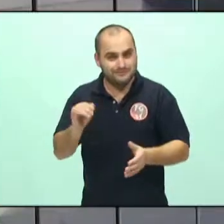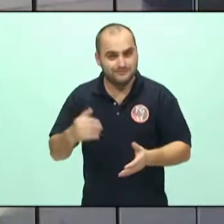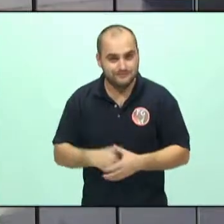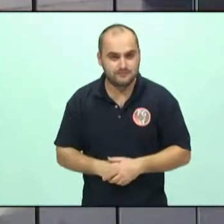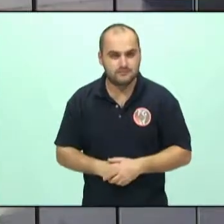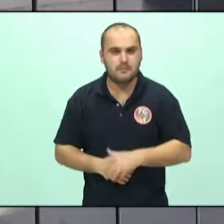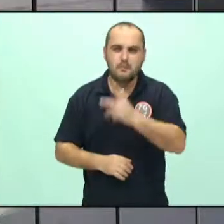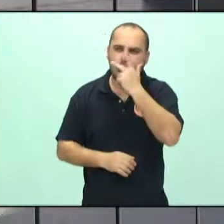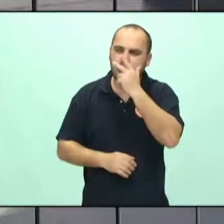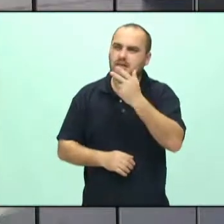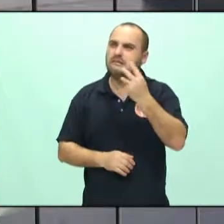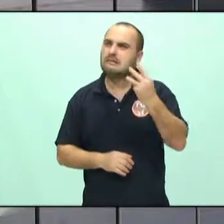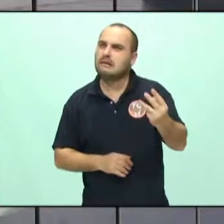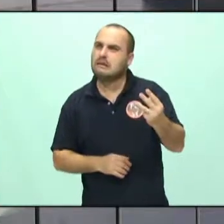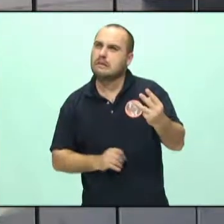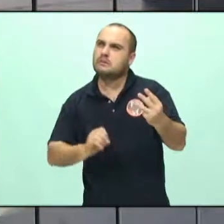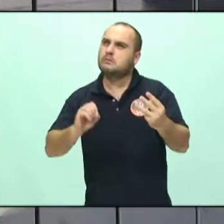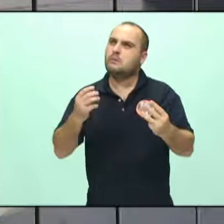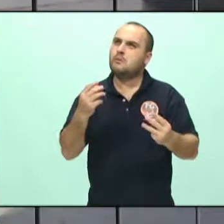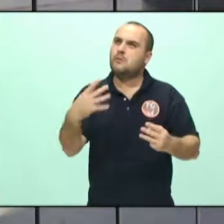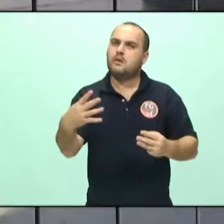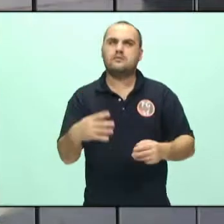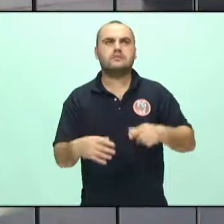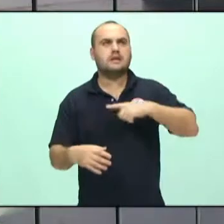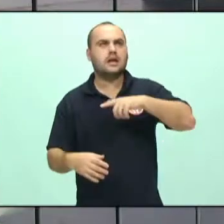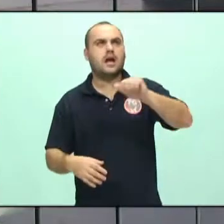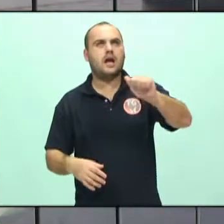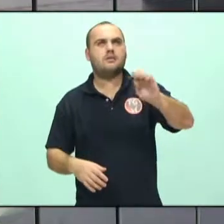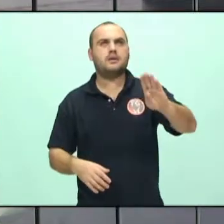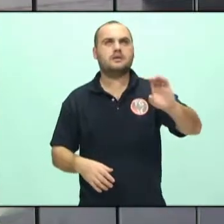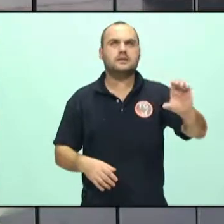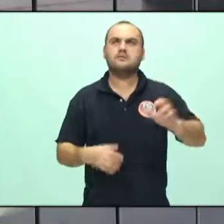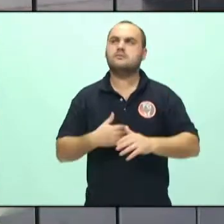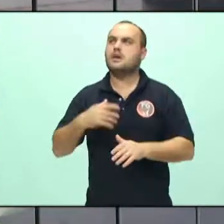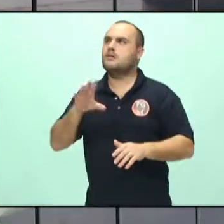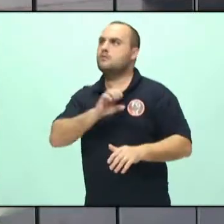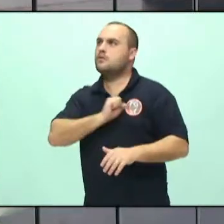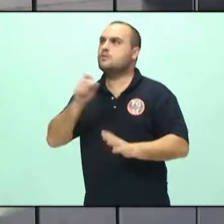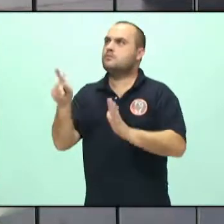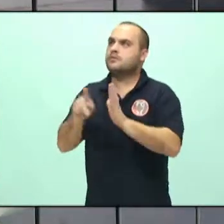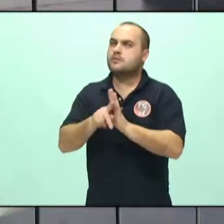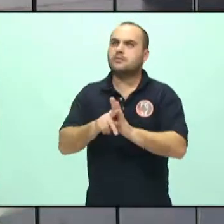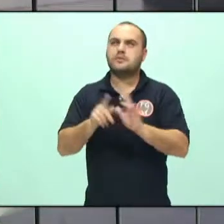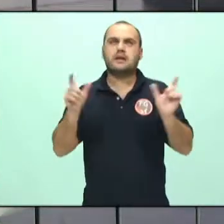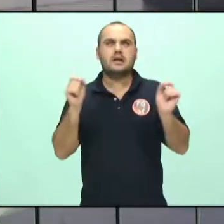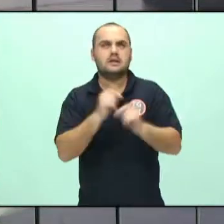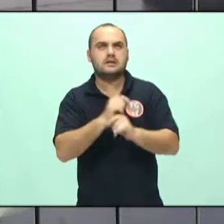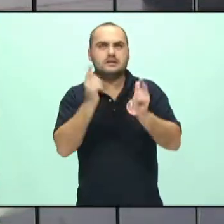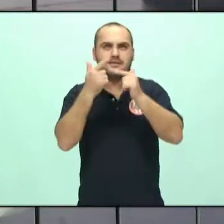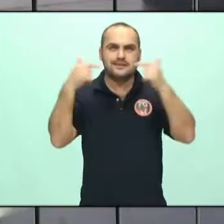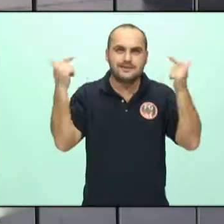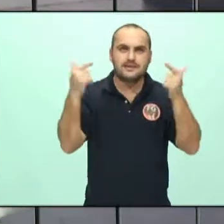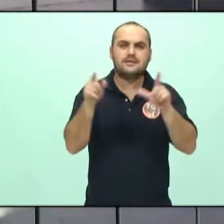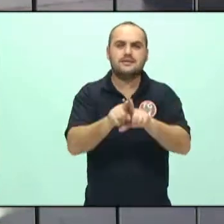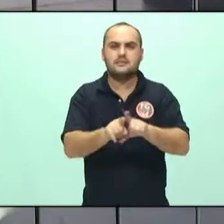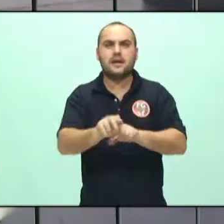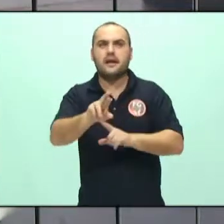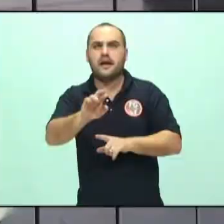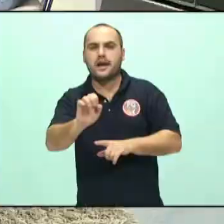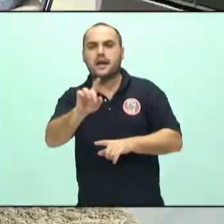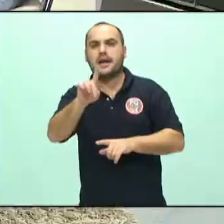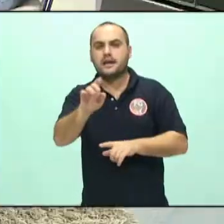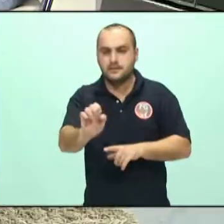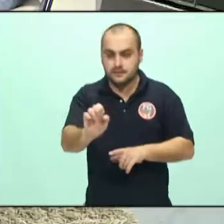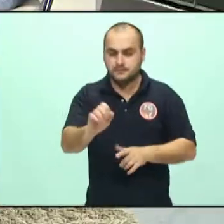engano, nós temos 3 ou 4 entidades. Temos a APC, Amor Próprio, Câncer com Alegria e a Rede Feminina de Combate ao Câncer.